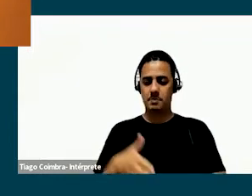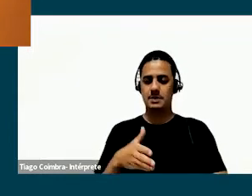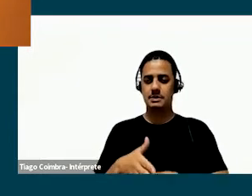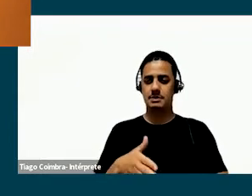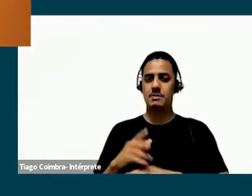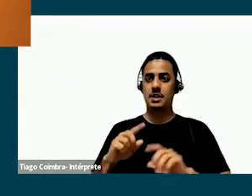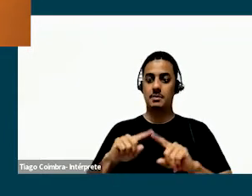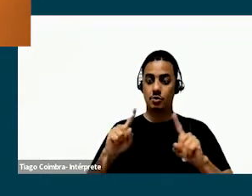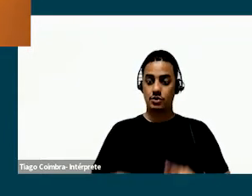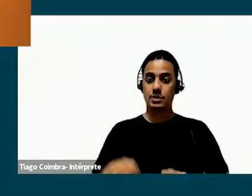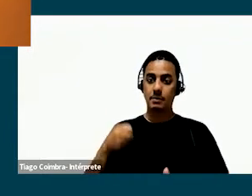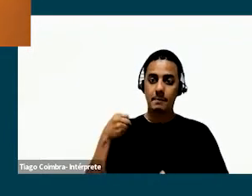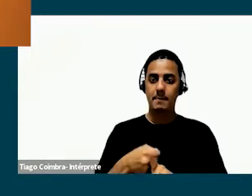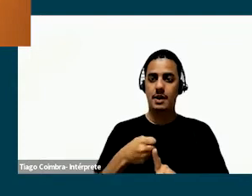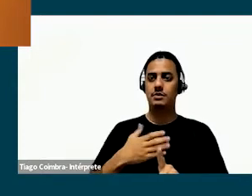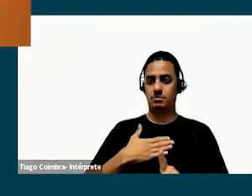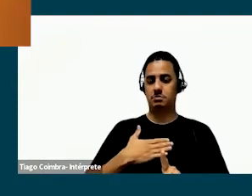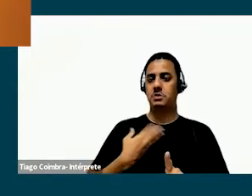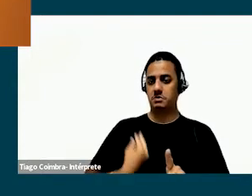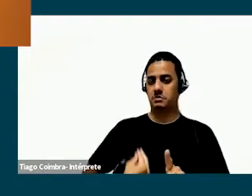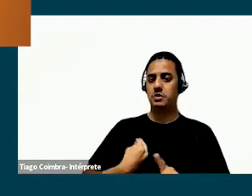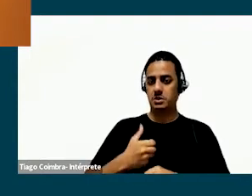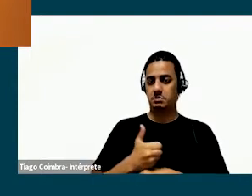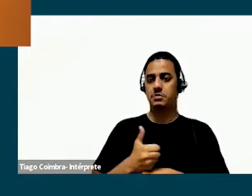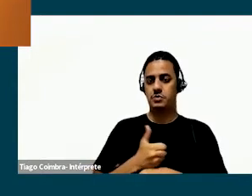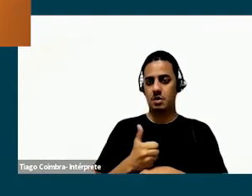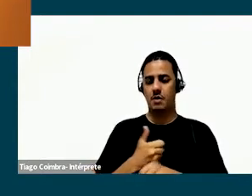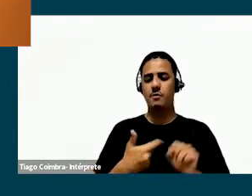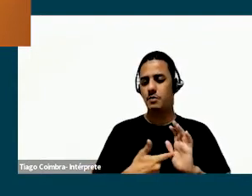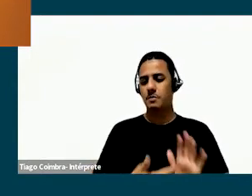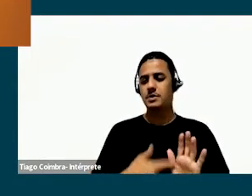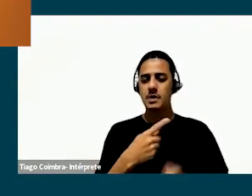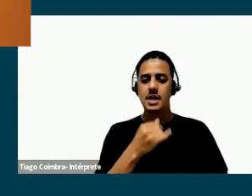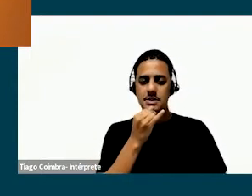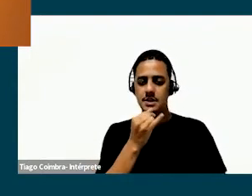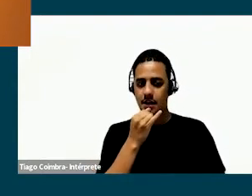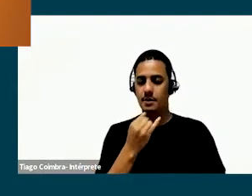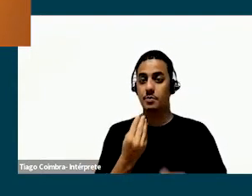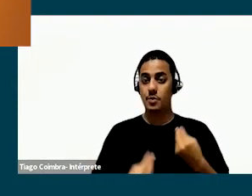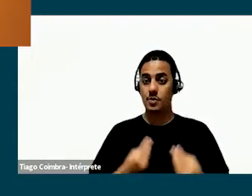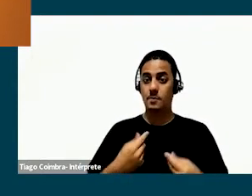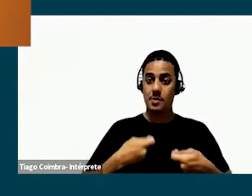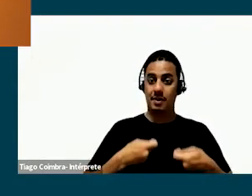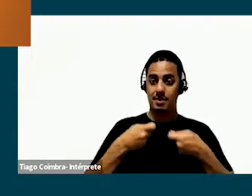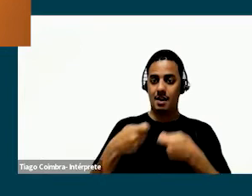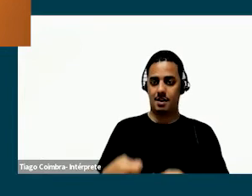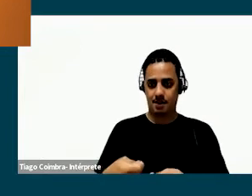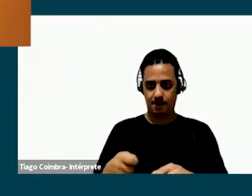que marcaram a minha carreira. E eu vou dar um exemplo aqui para vocês de como aconteceu uma